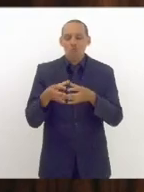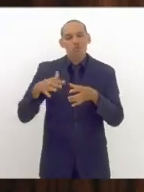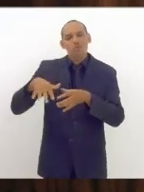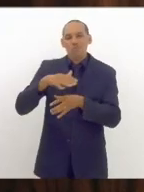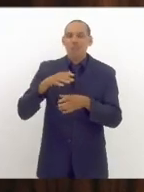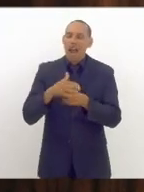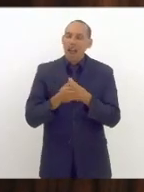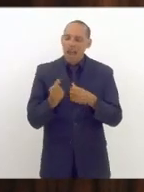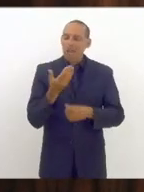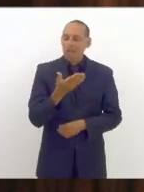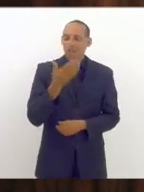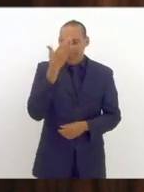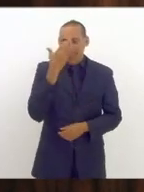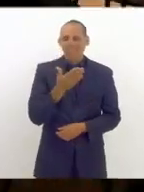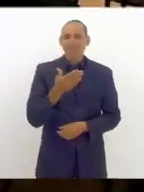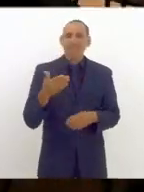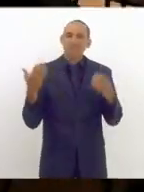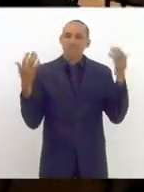Obrigada.